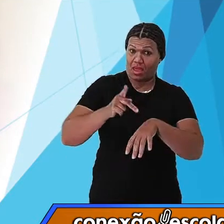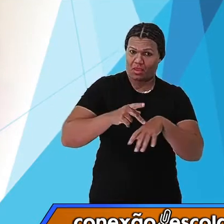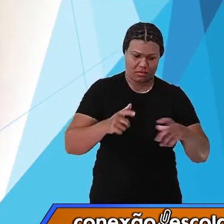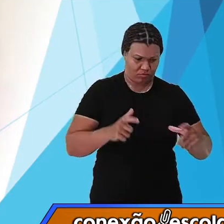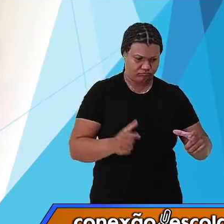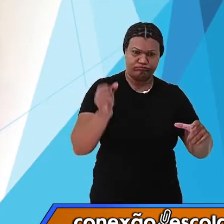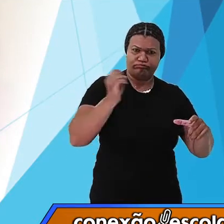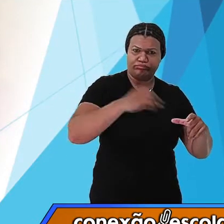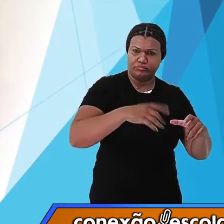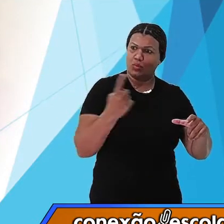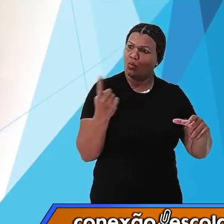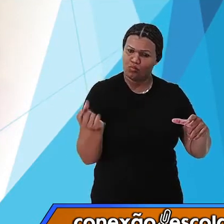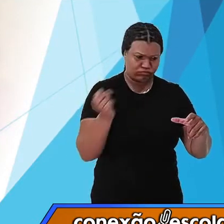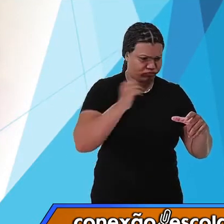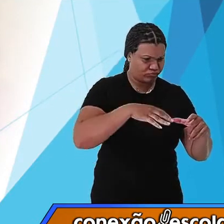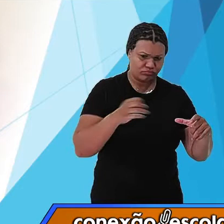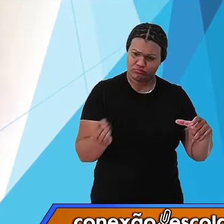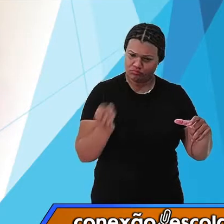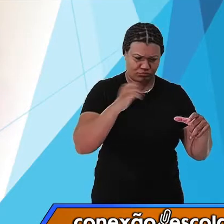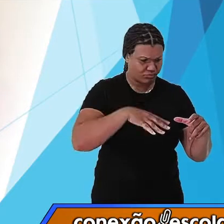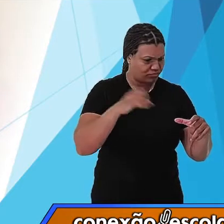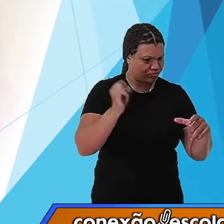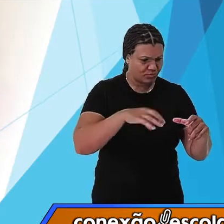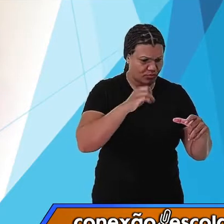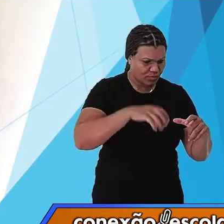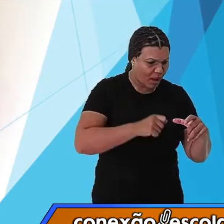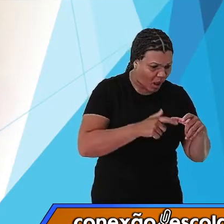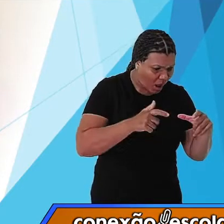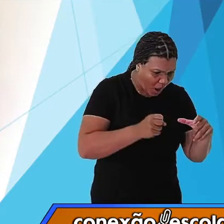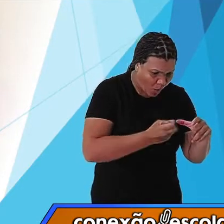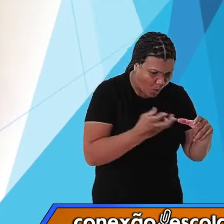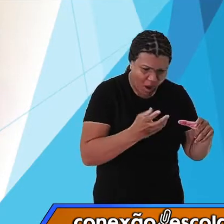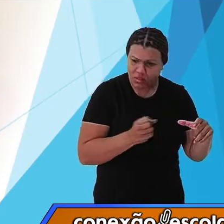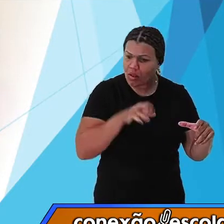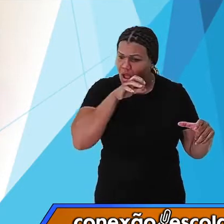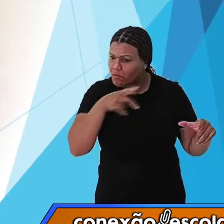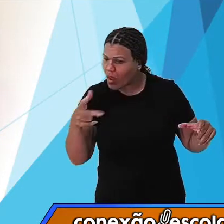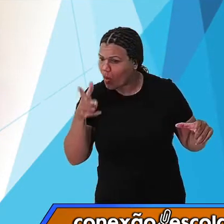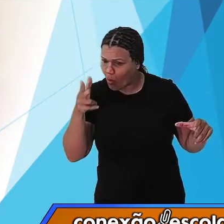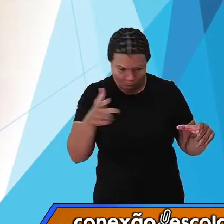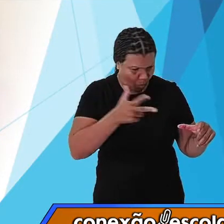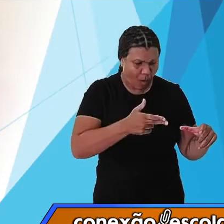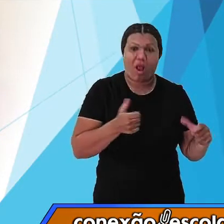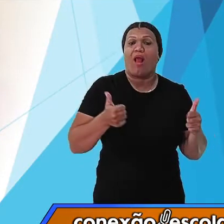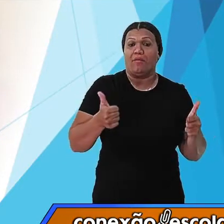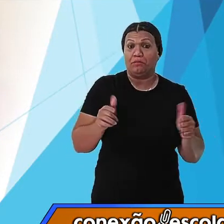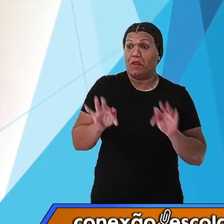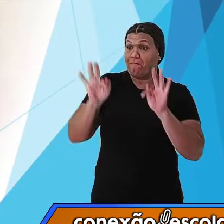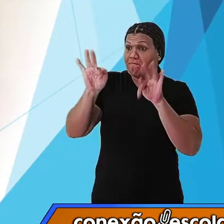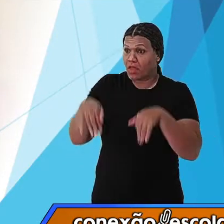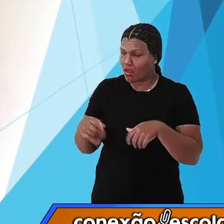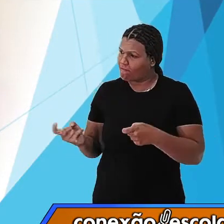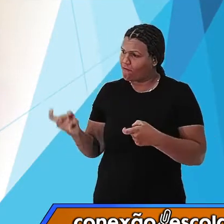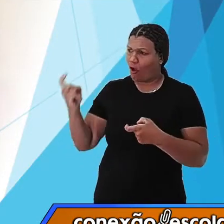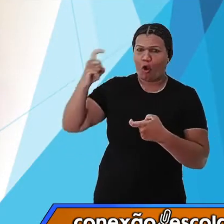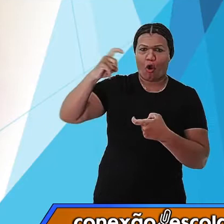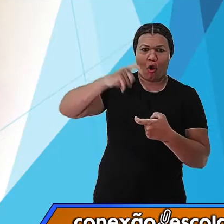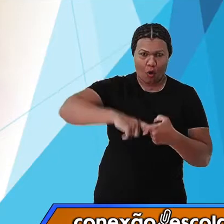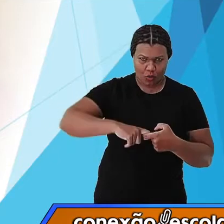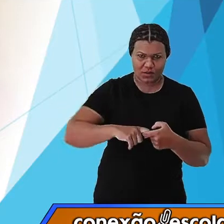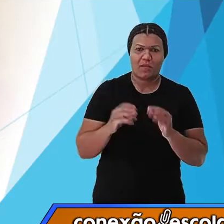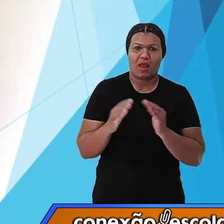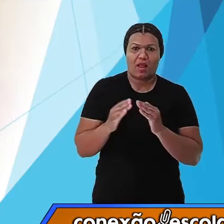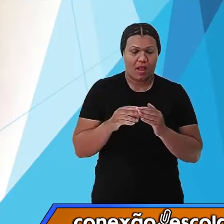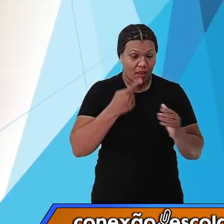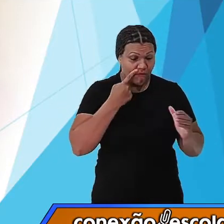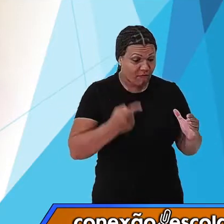cada animal. No fim do dia, quando os animais voltavam ao cercado, bastava contar as pedras no